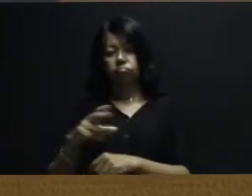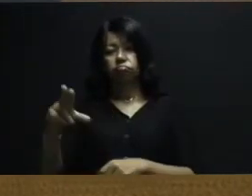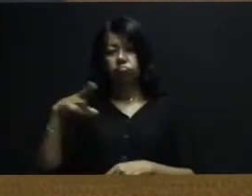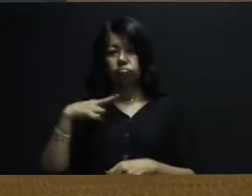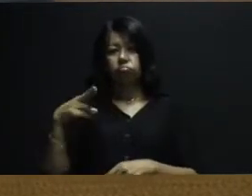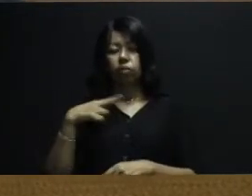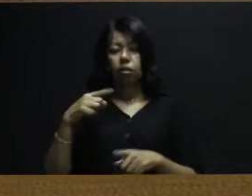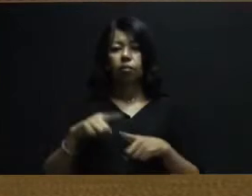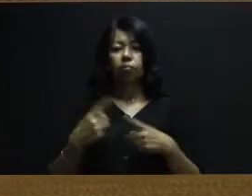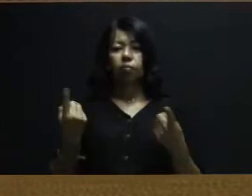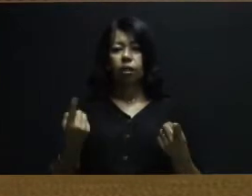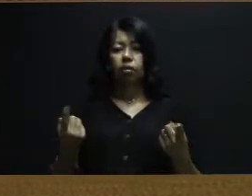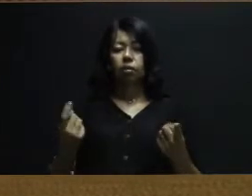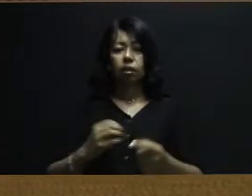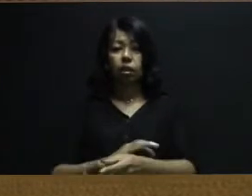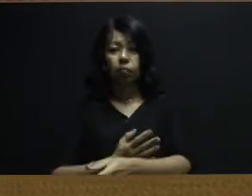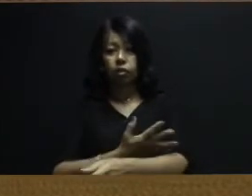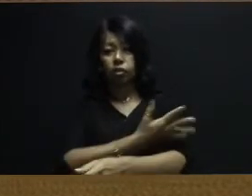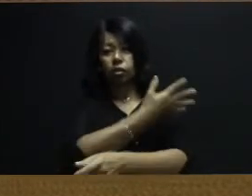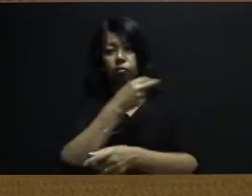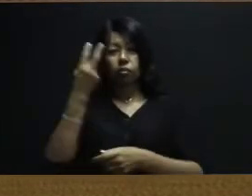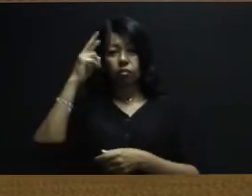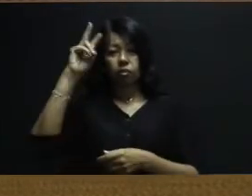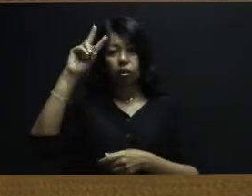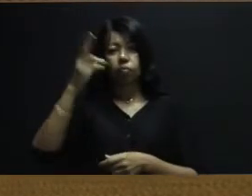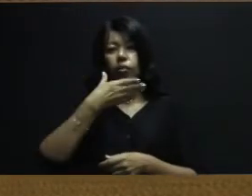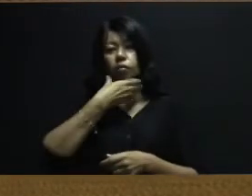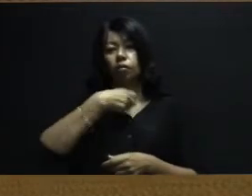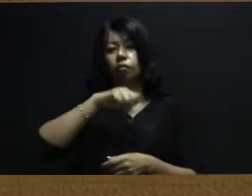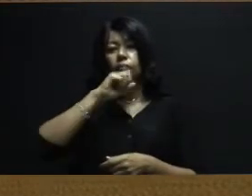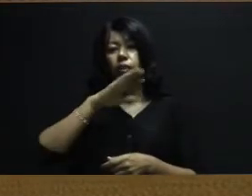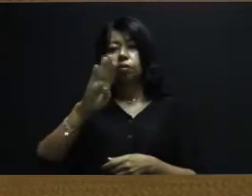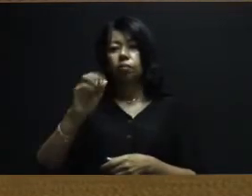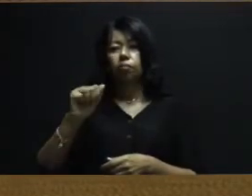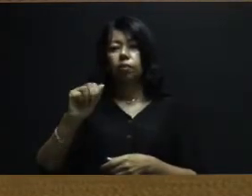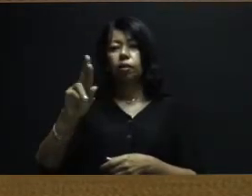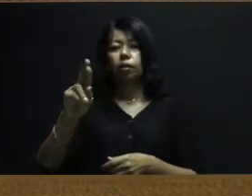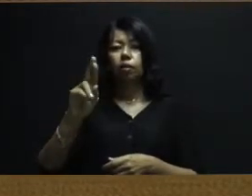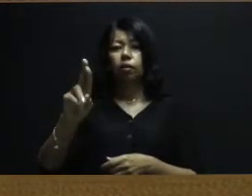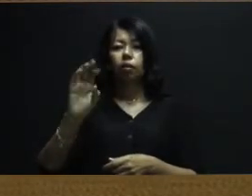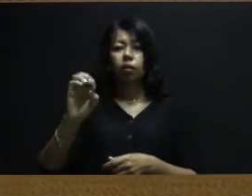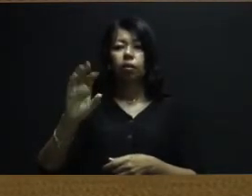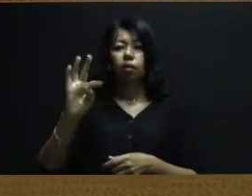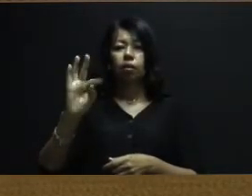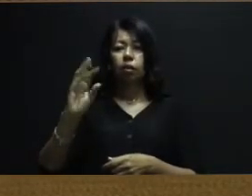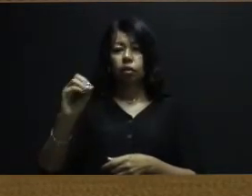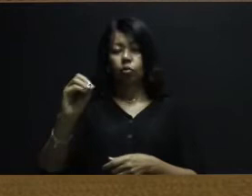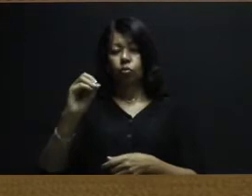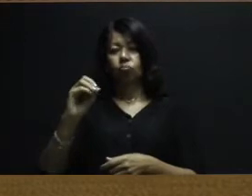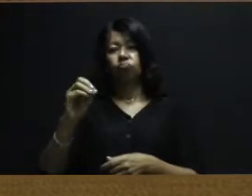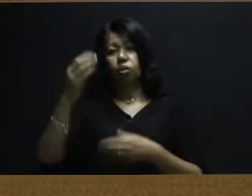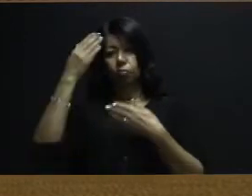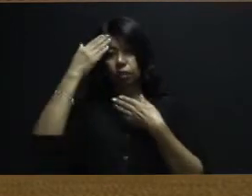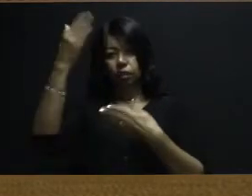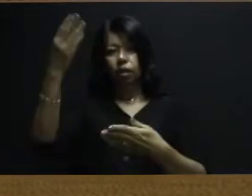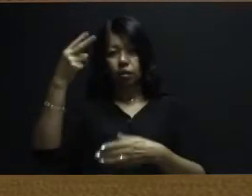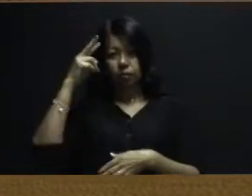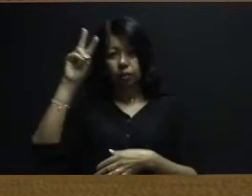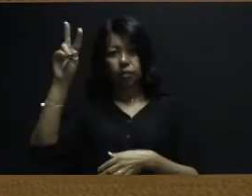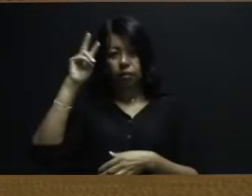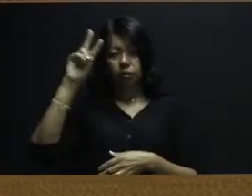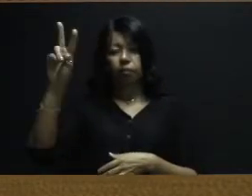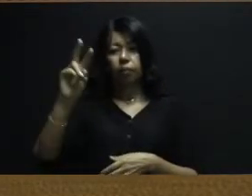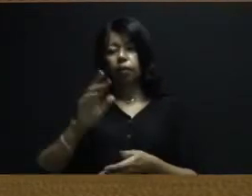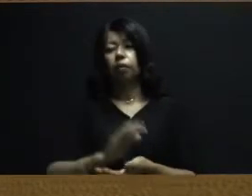particularidade, mais emocionante quando lembram do meu pai. Professor Barreto, muito obrigado pela lembrança. Nélio, muito obrigado pela